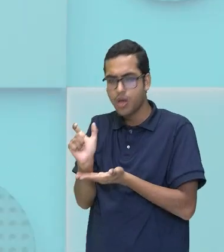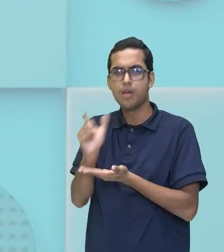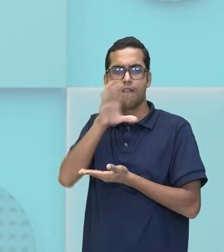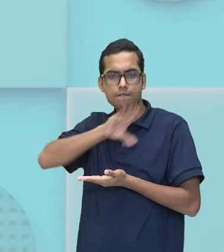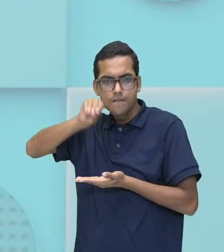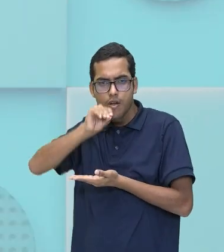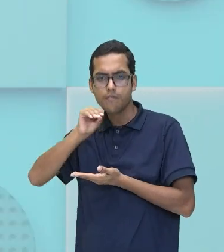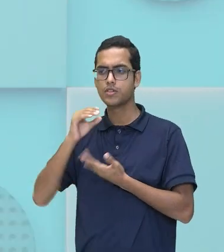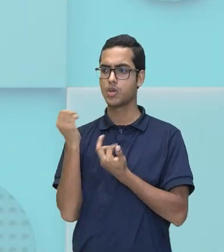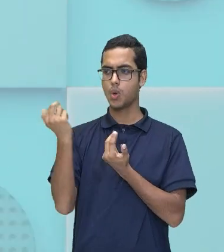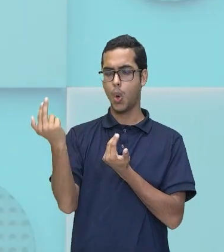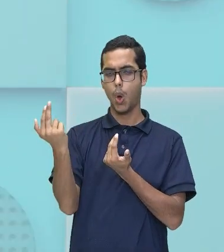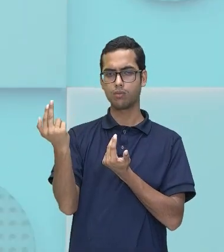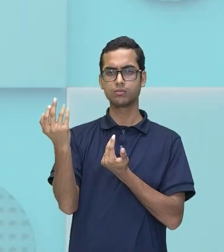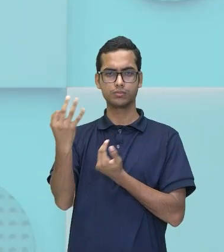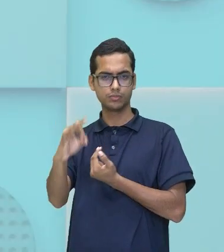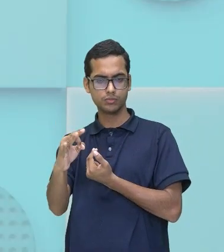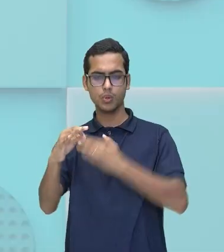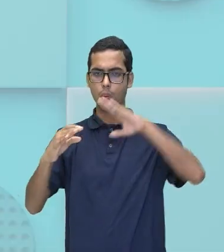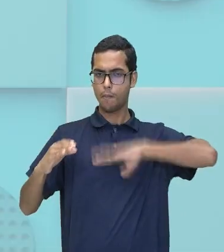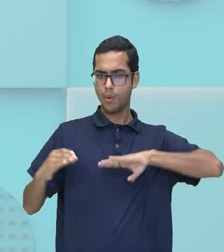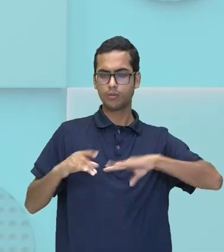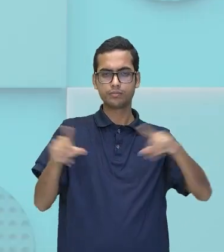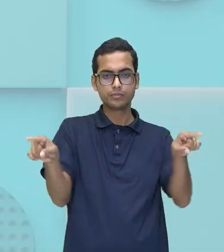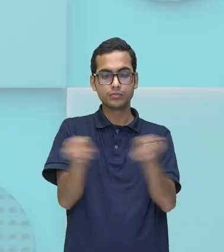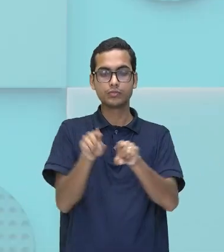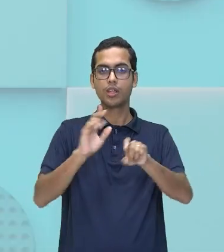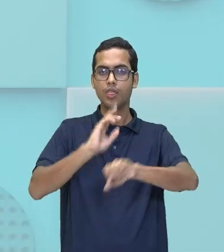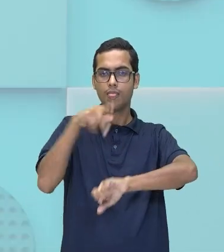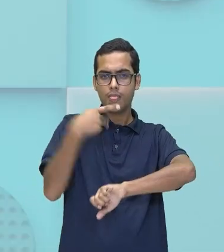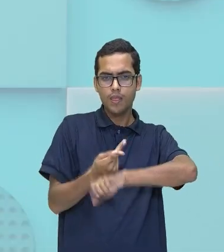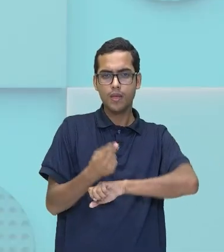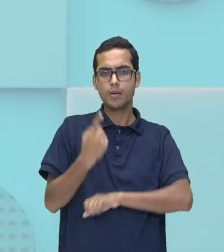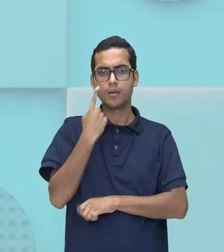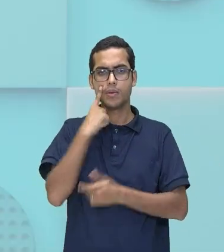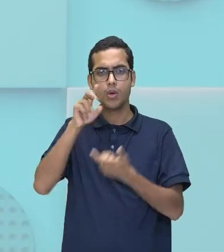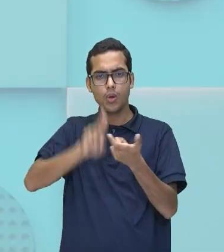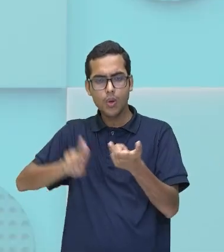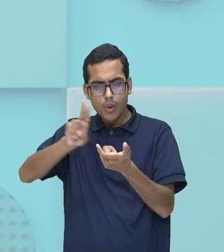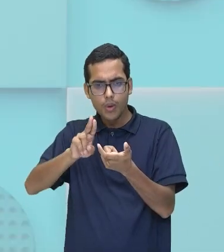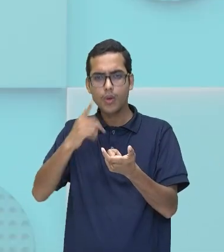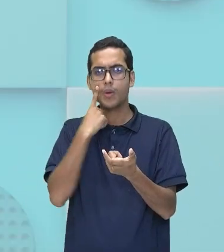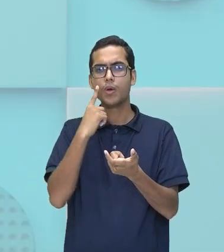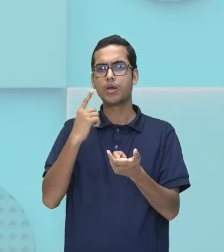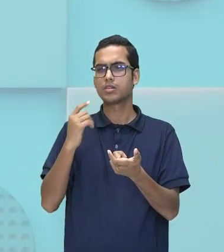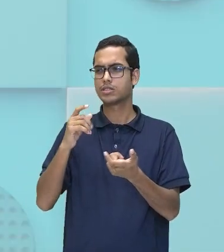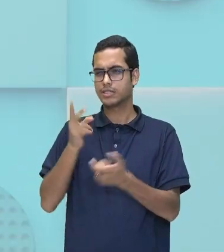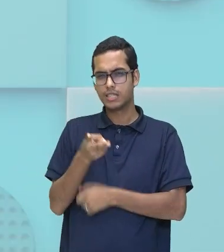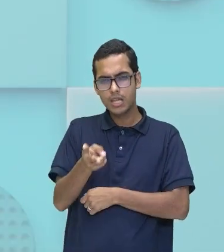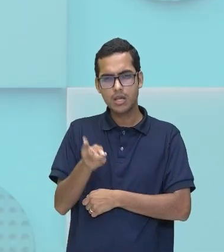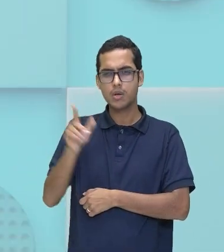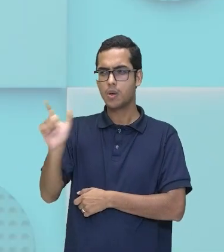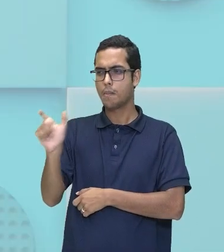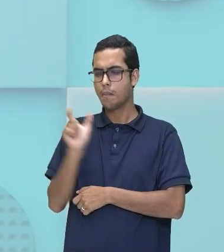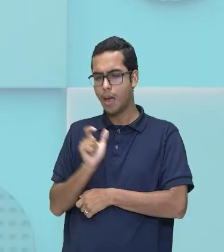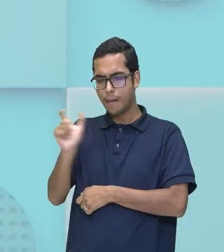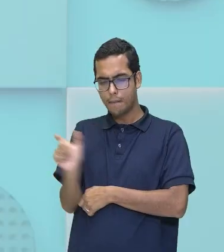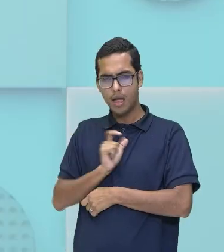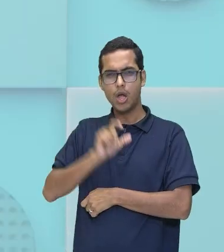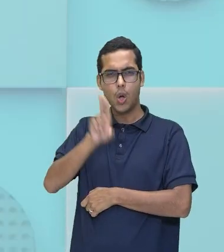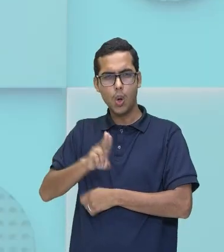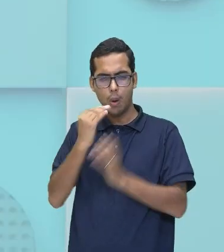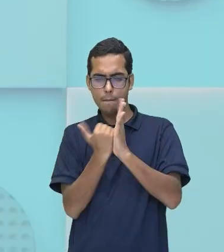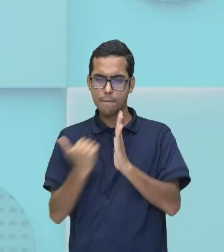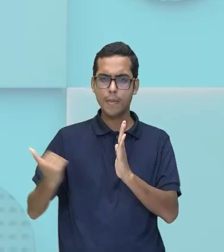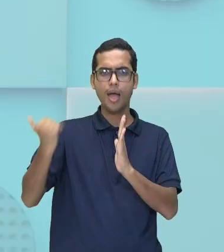o idioma de origem, certo? A partir do momento que eu utilizo com excesso estrangeirismo, o que ele se tornou? Um vício de linguagem. Vício de